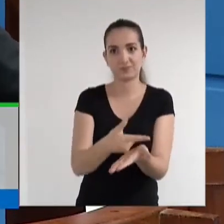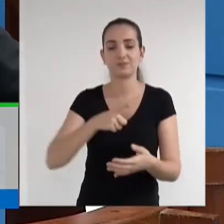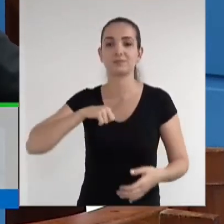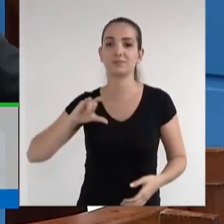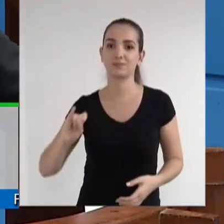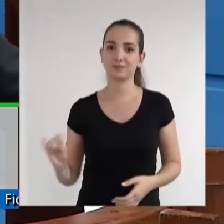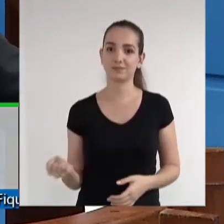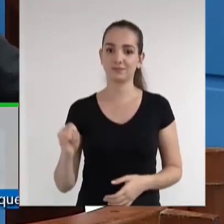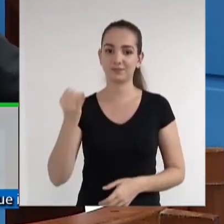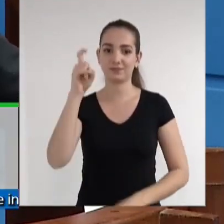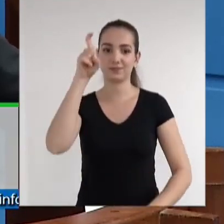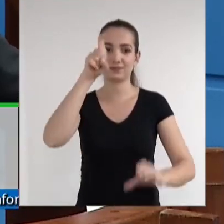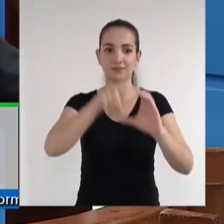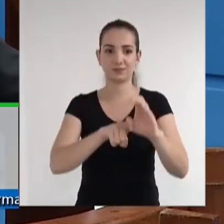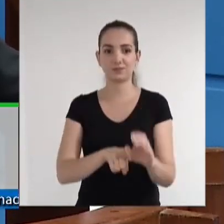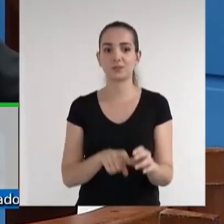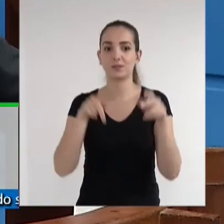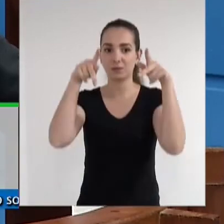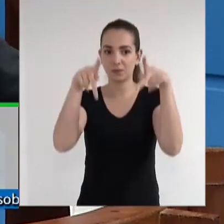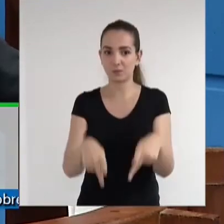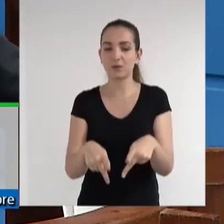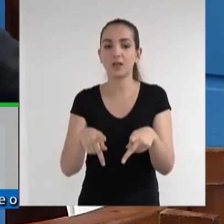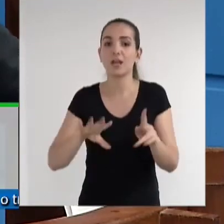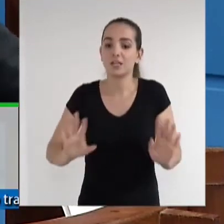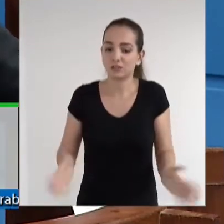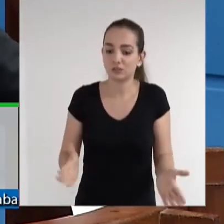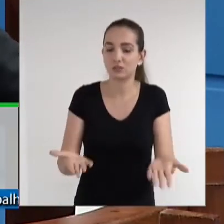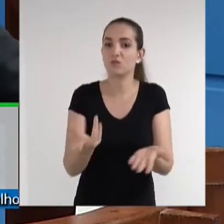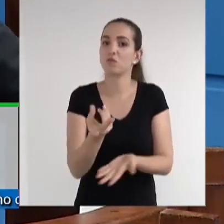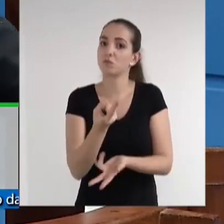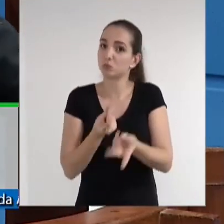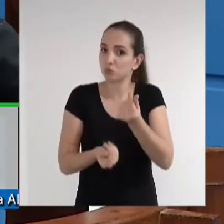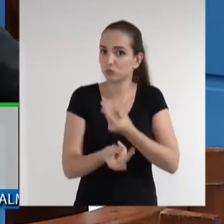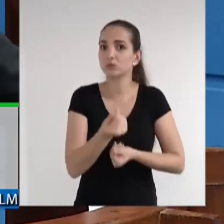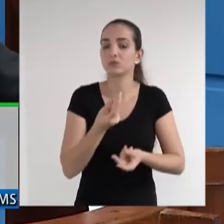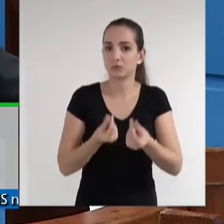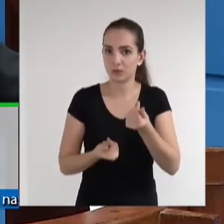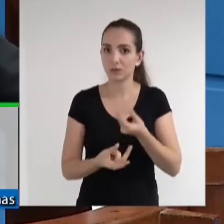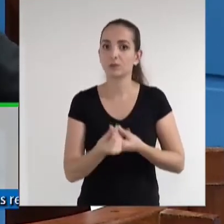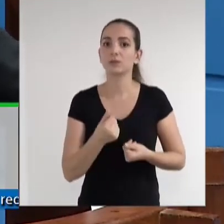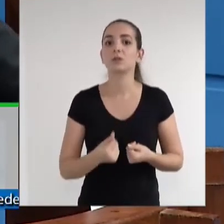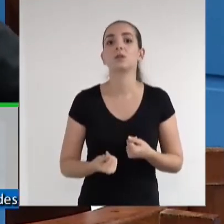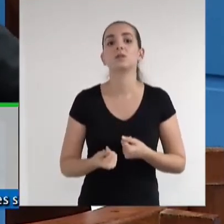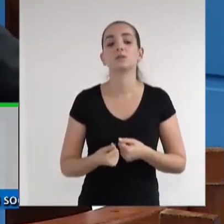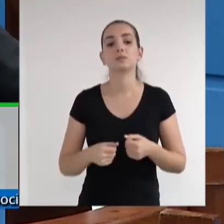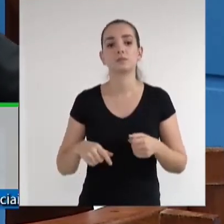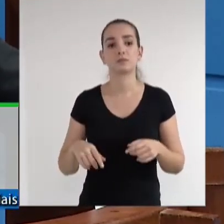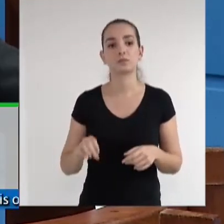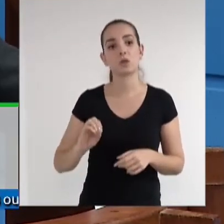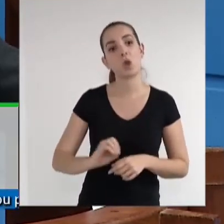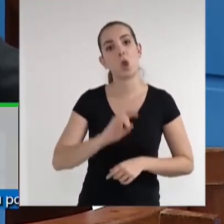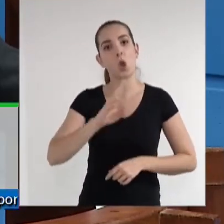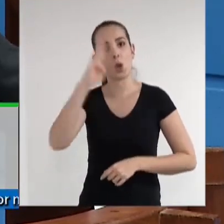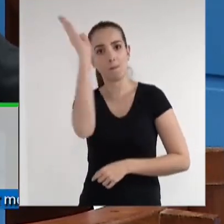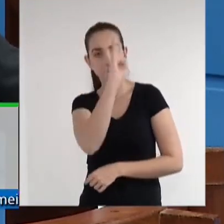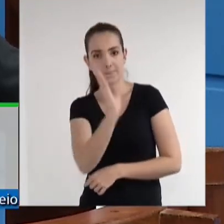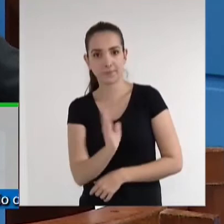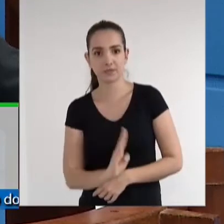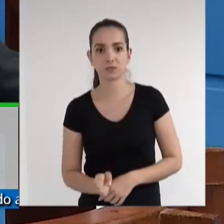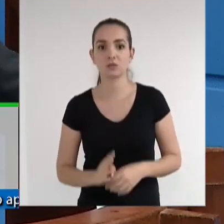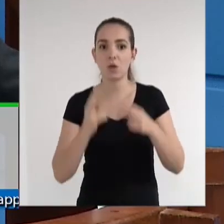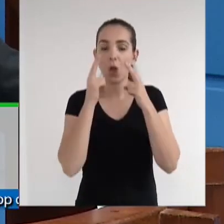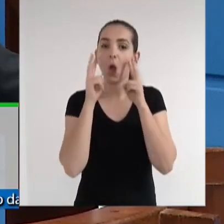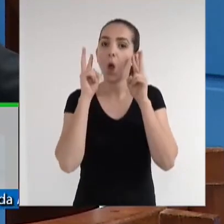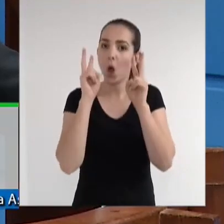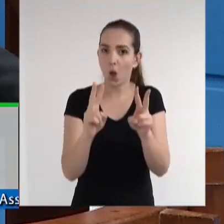juros da dívida pública, que incentiva o capital rentista, o capital financeiro, ou o Brasil que